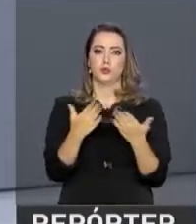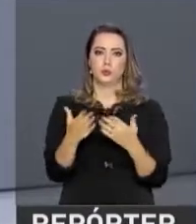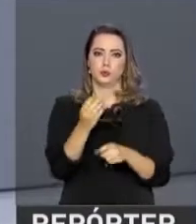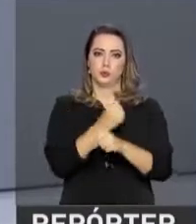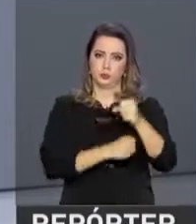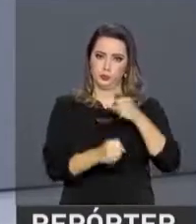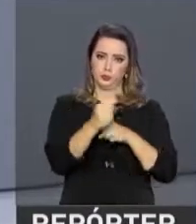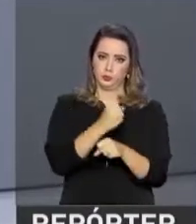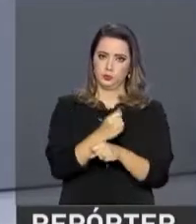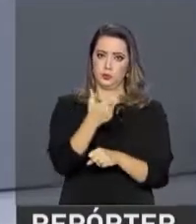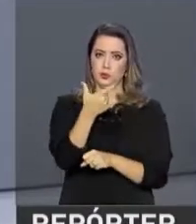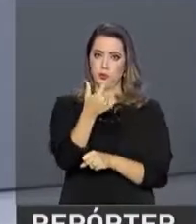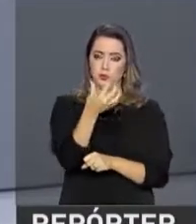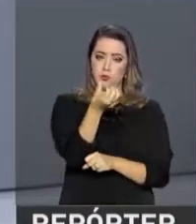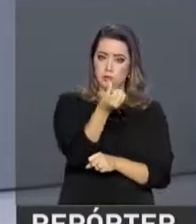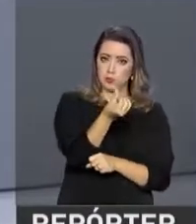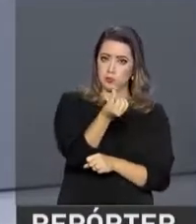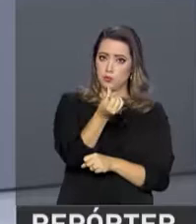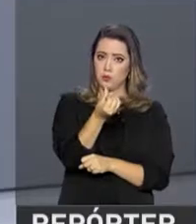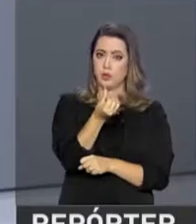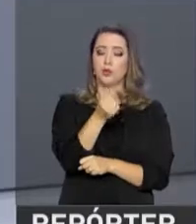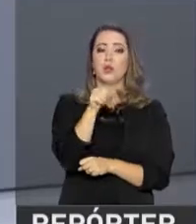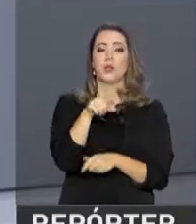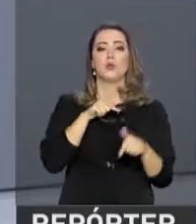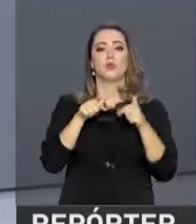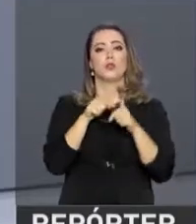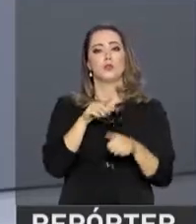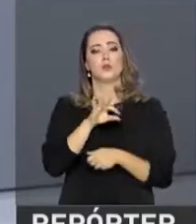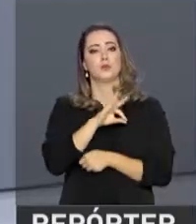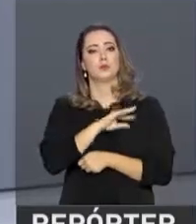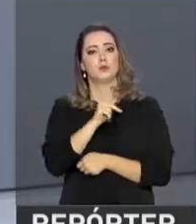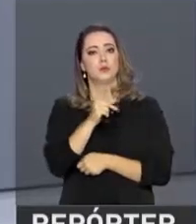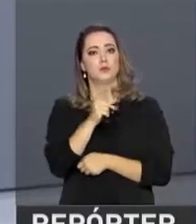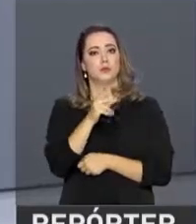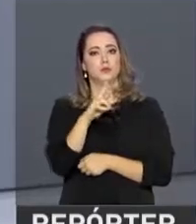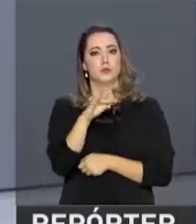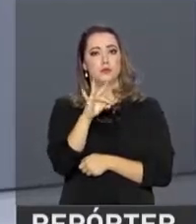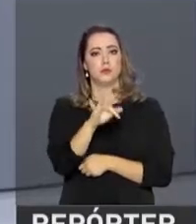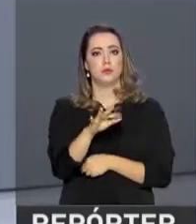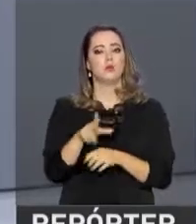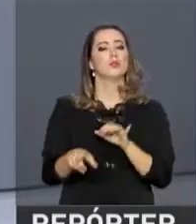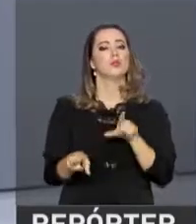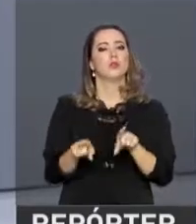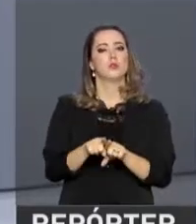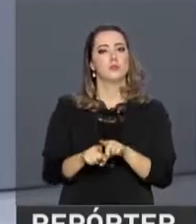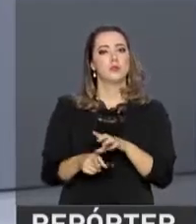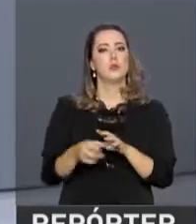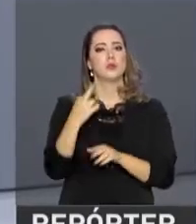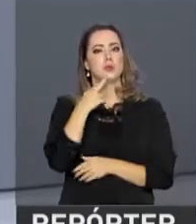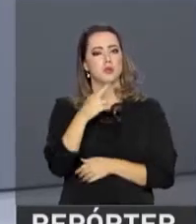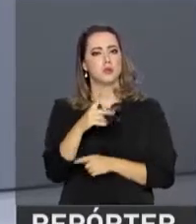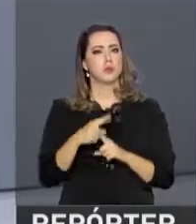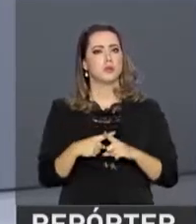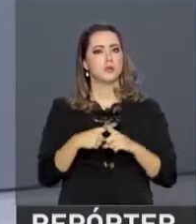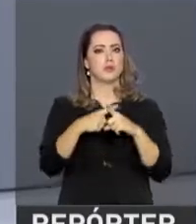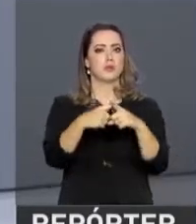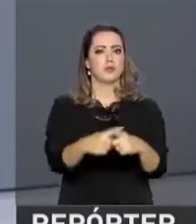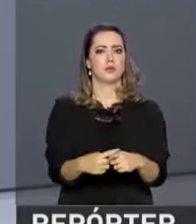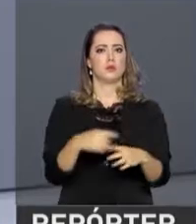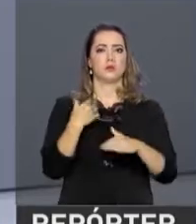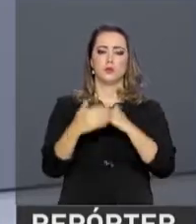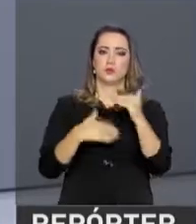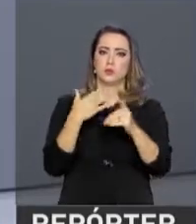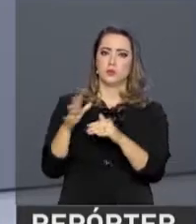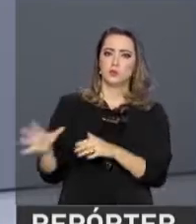2000 16 a ação dos policiais rodoviários no combate à criminalidade também gerou resultados positivos com